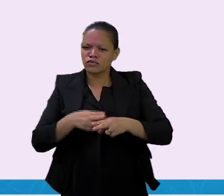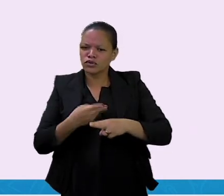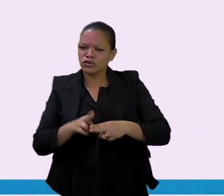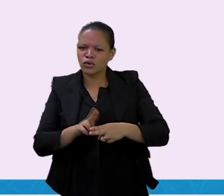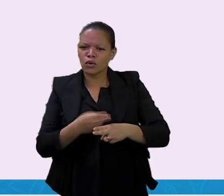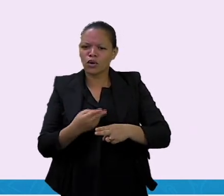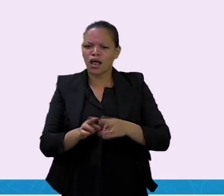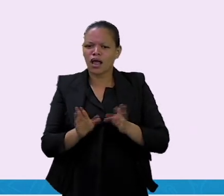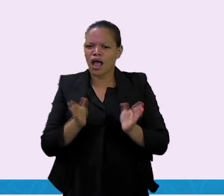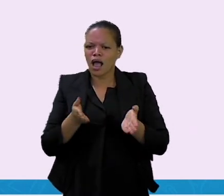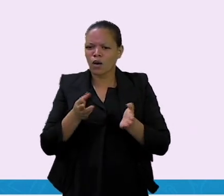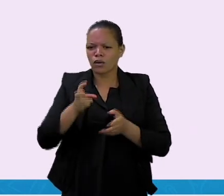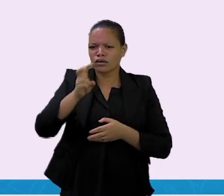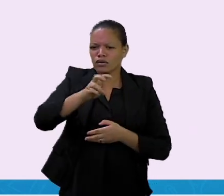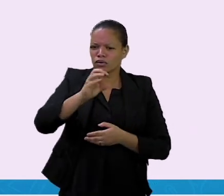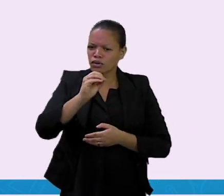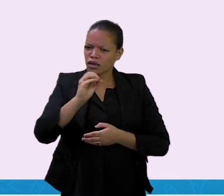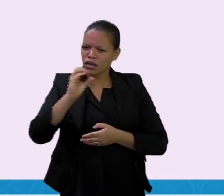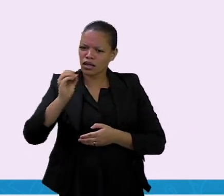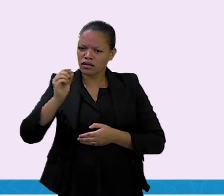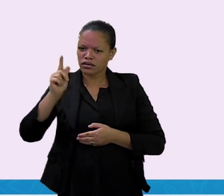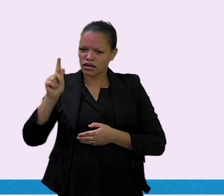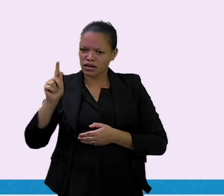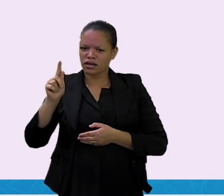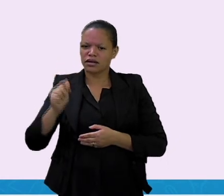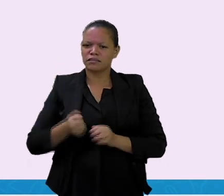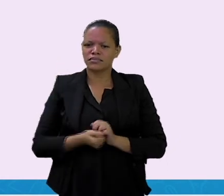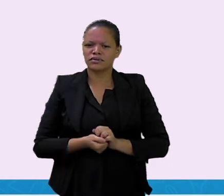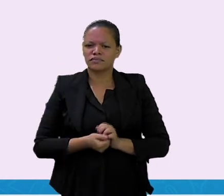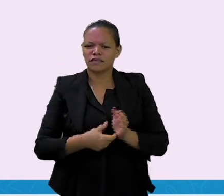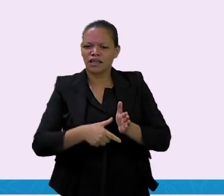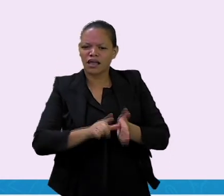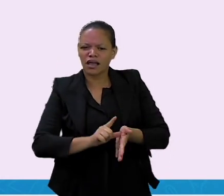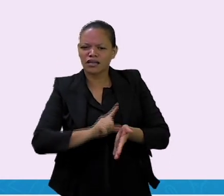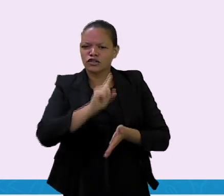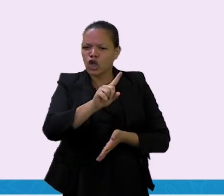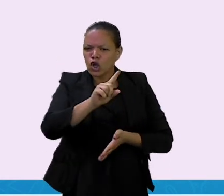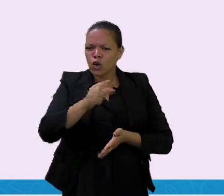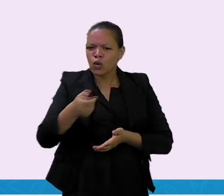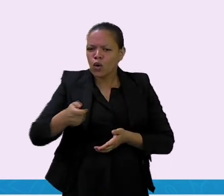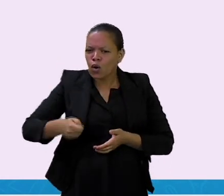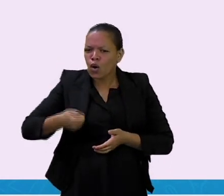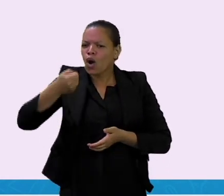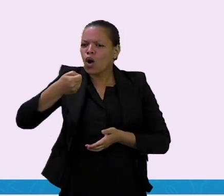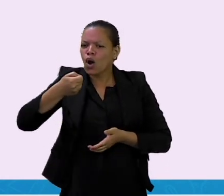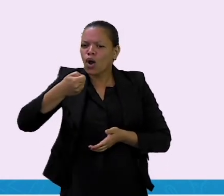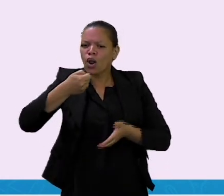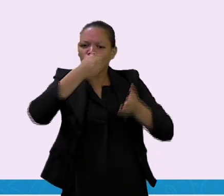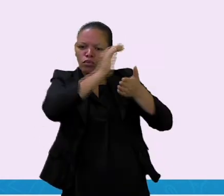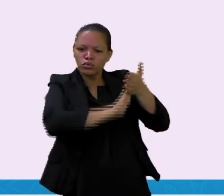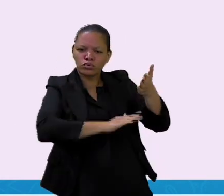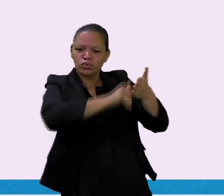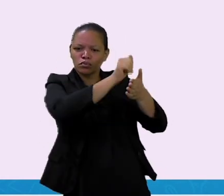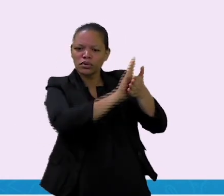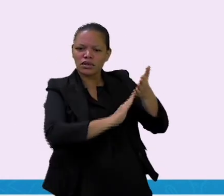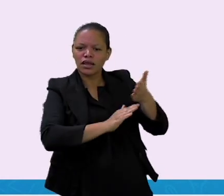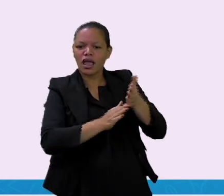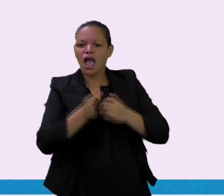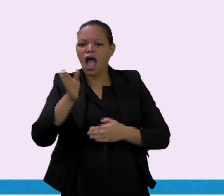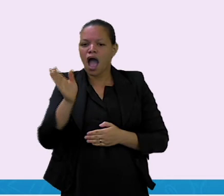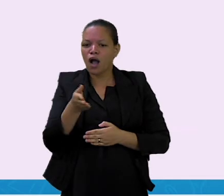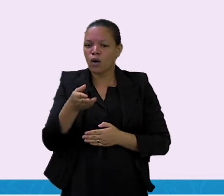para 500 gramas. 1 colher de sopa de manteiga, fomos para